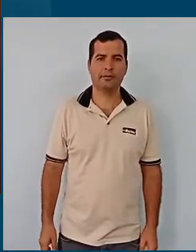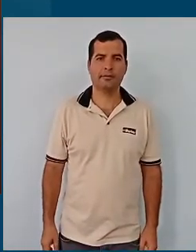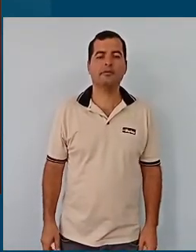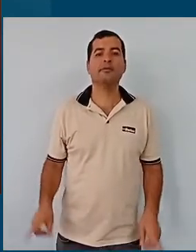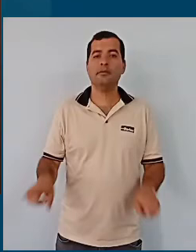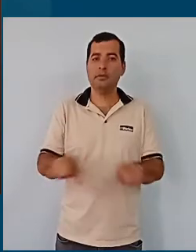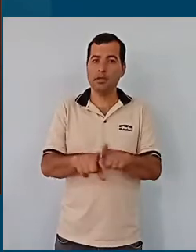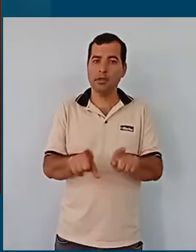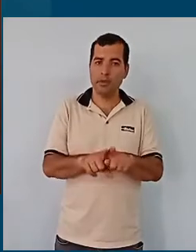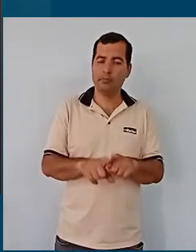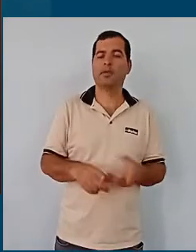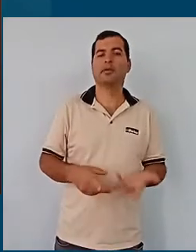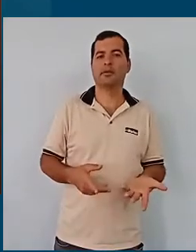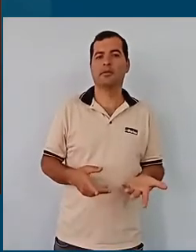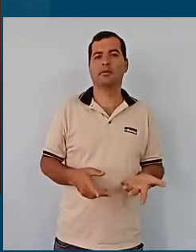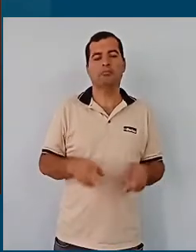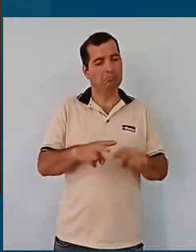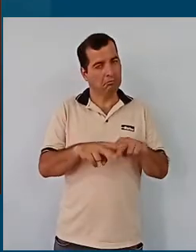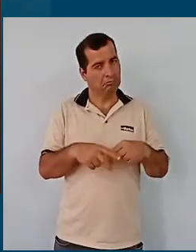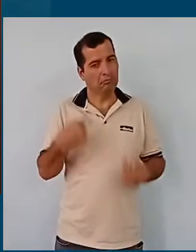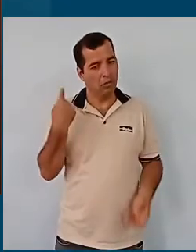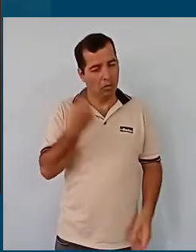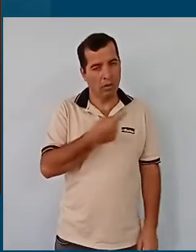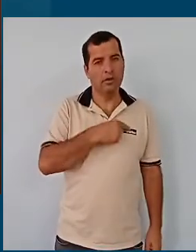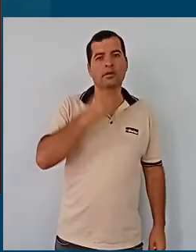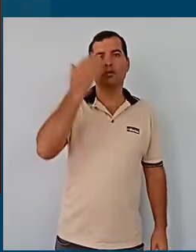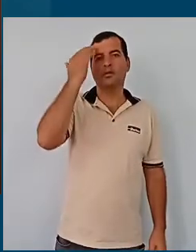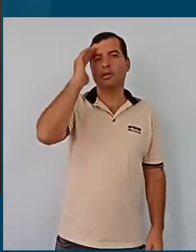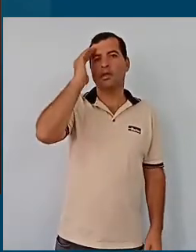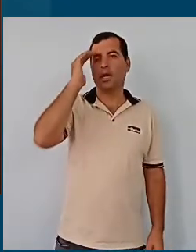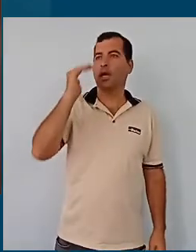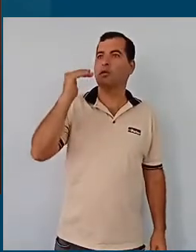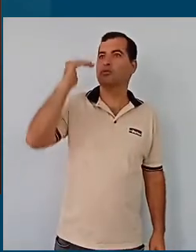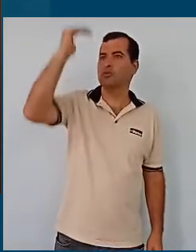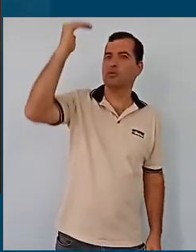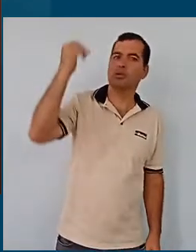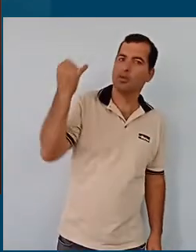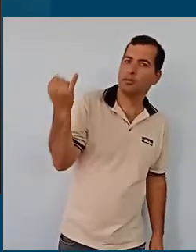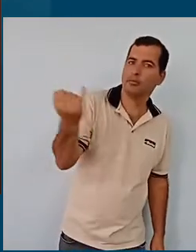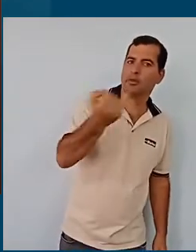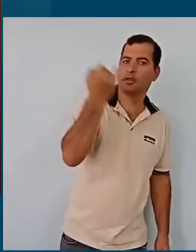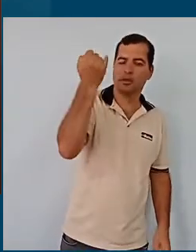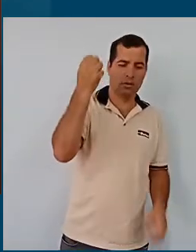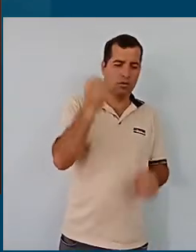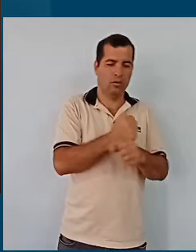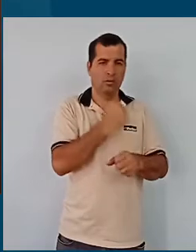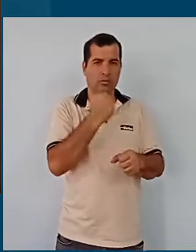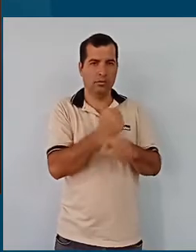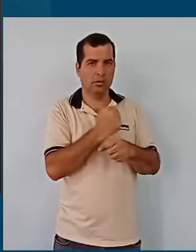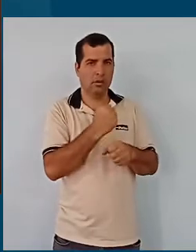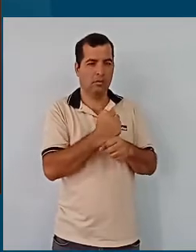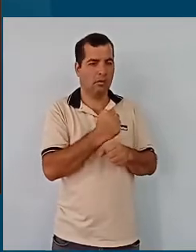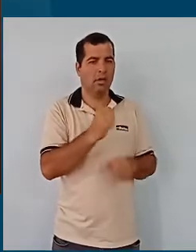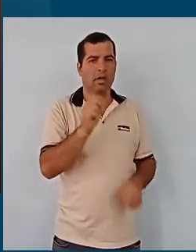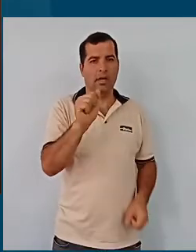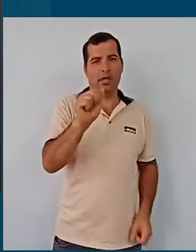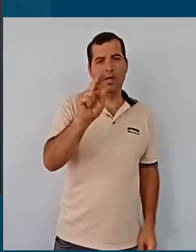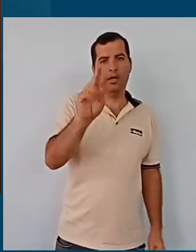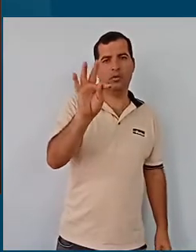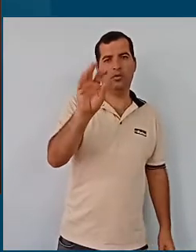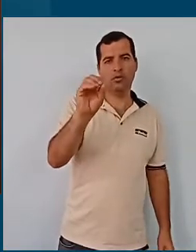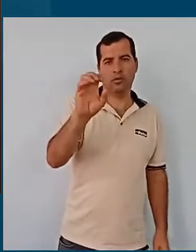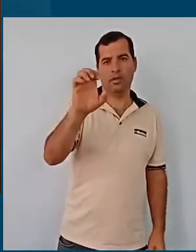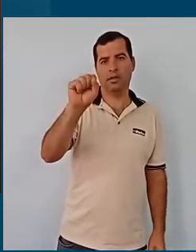E para isso também, né, entendendo que o adulto tem um papel tão importante na constituição dessa autoestima, que é fundamental